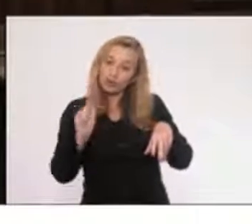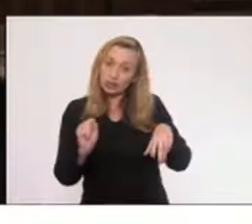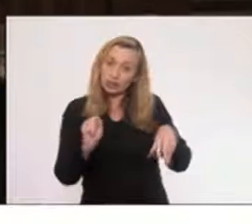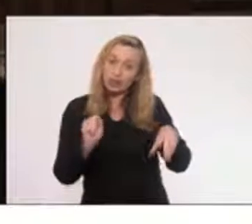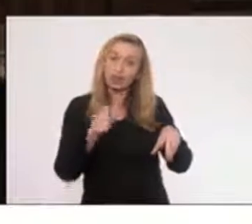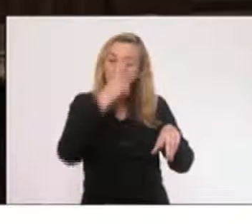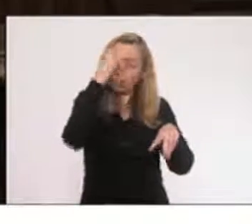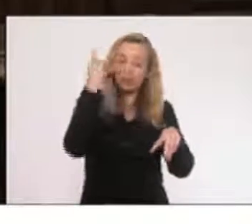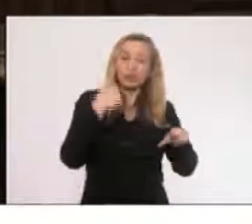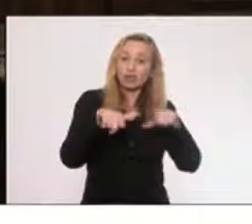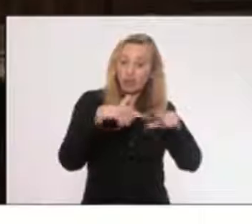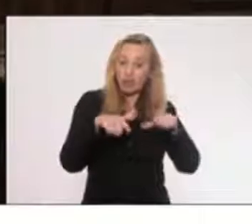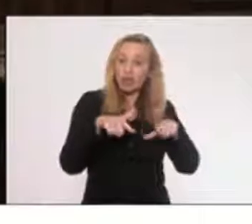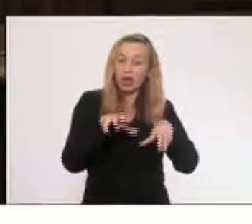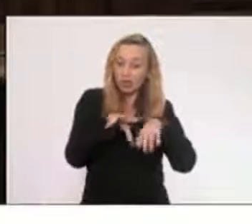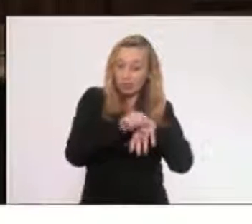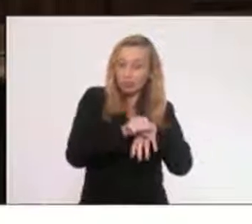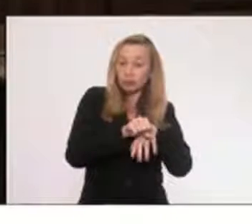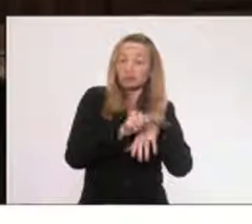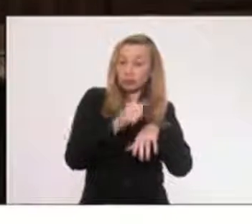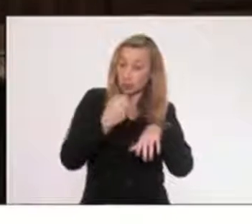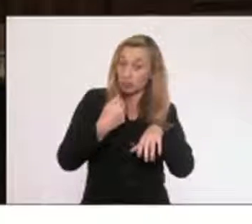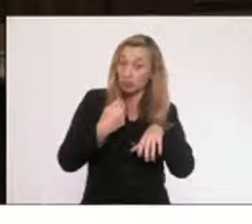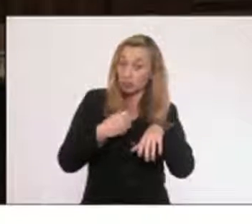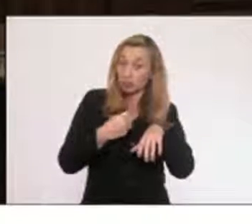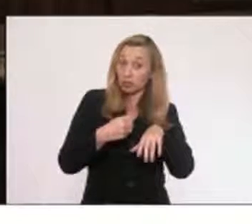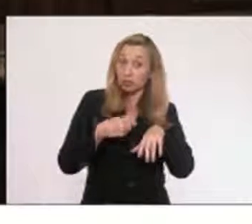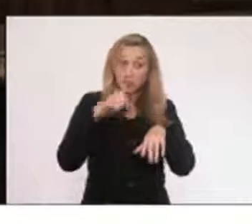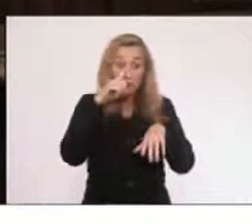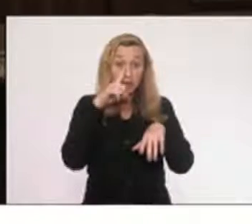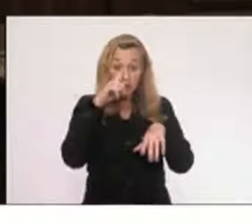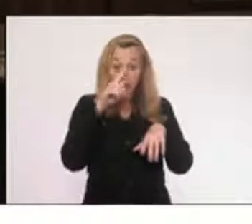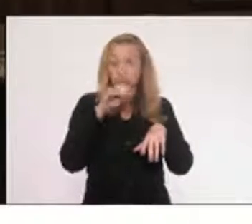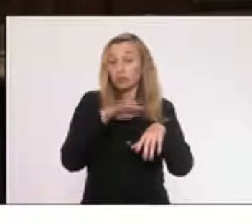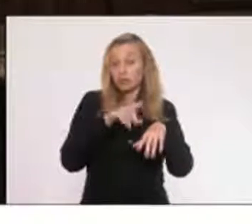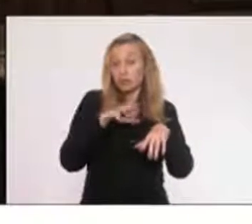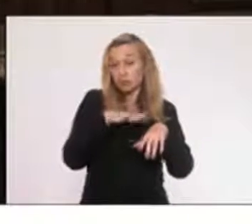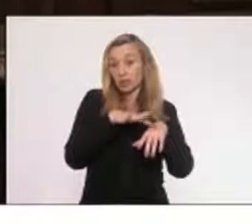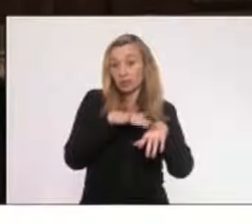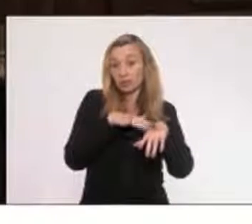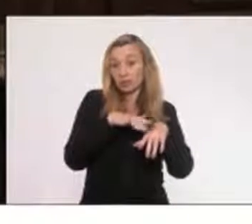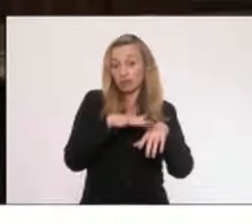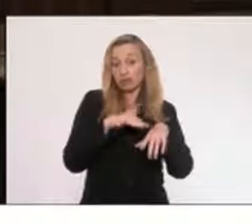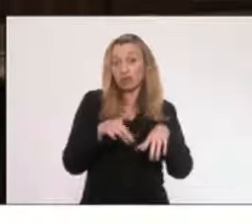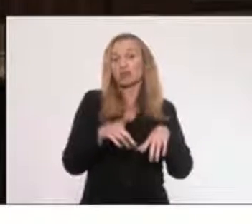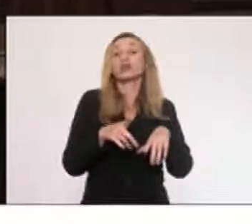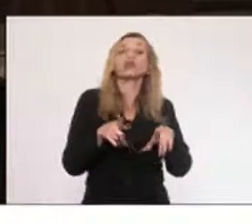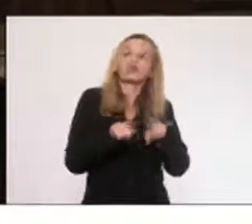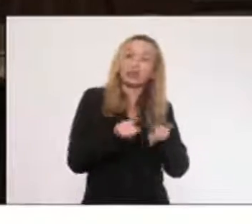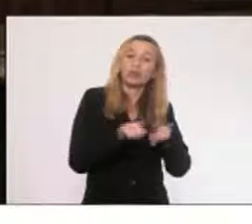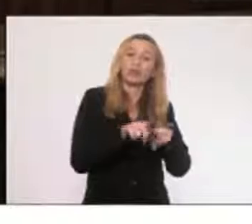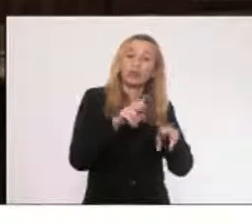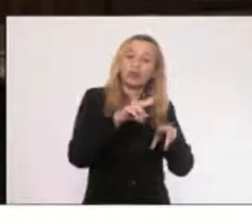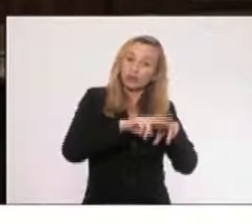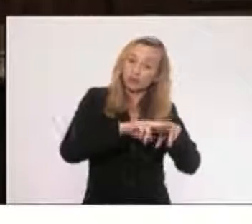funcionários e principalmente a toda a população, porque é a circulação de